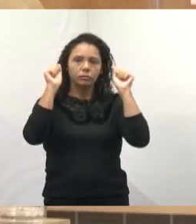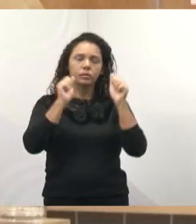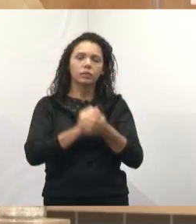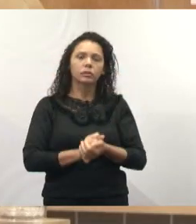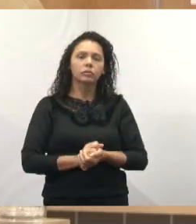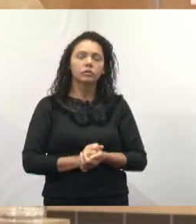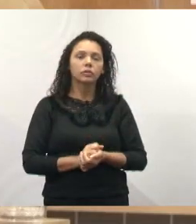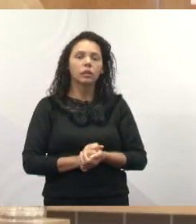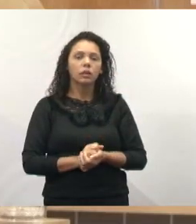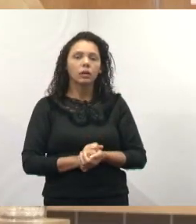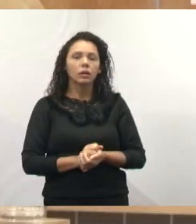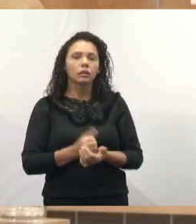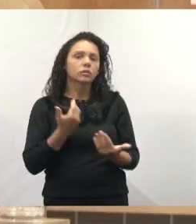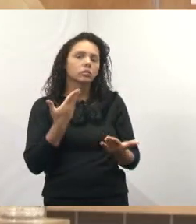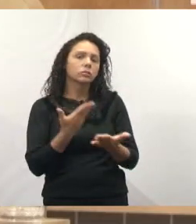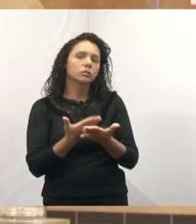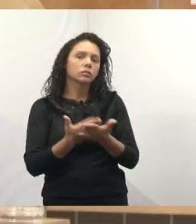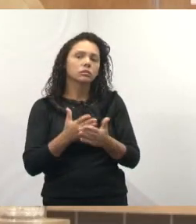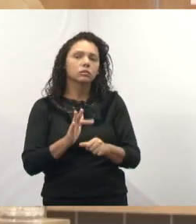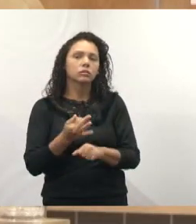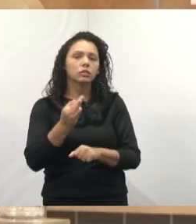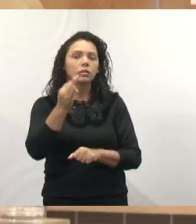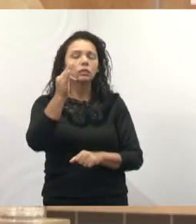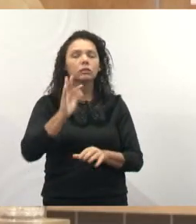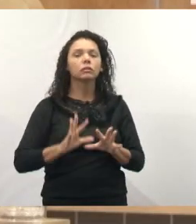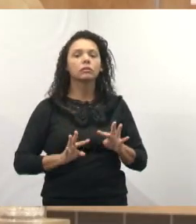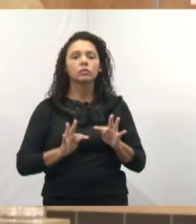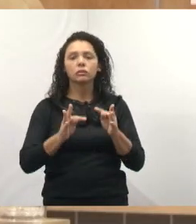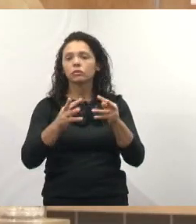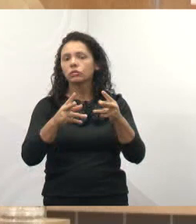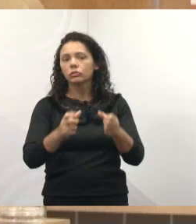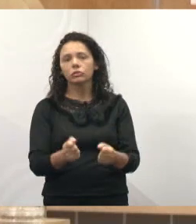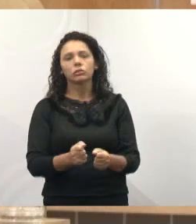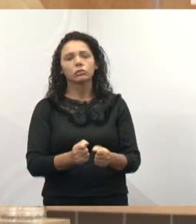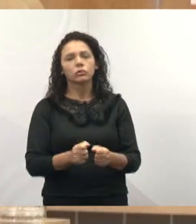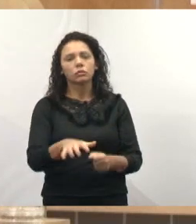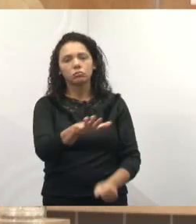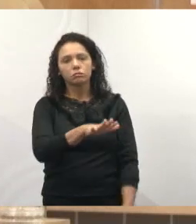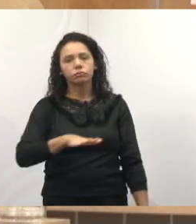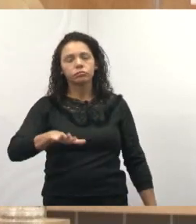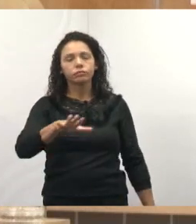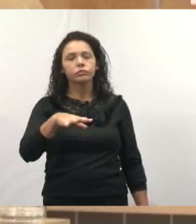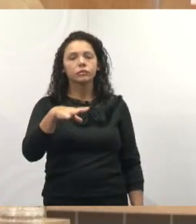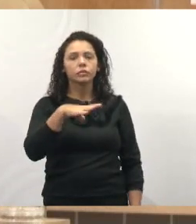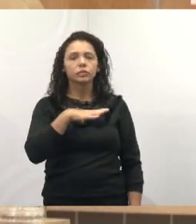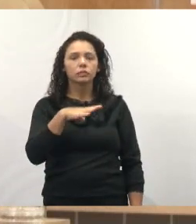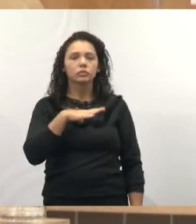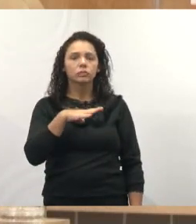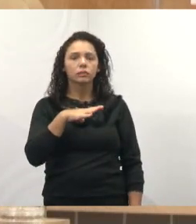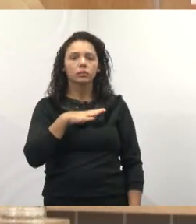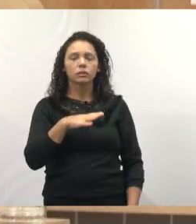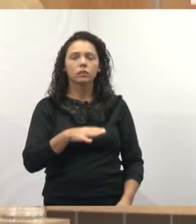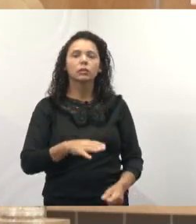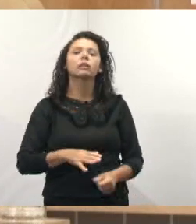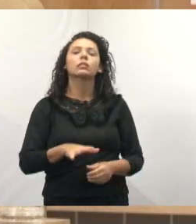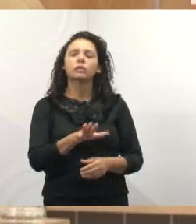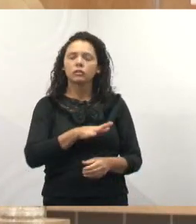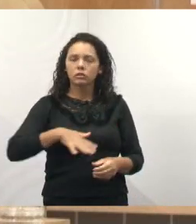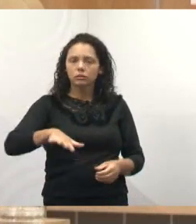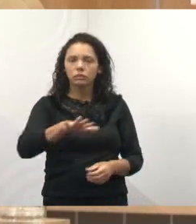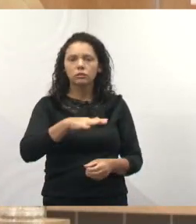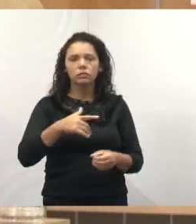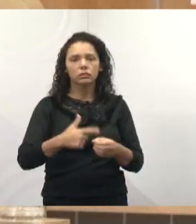técnica de todas as áreas do município de Jacareí e dos municípios brasileiros.